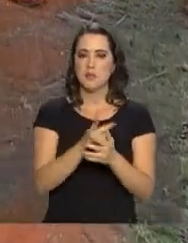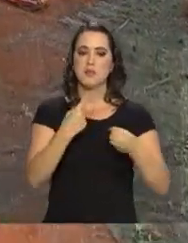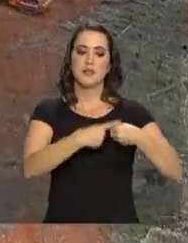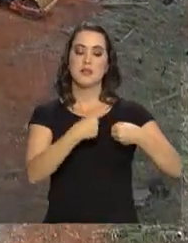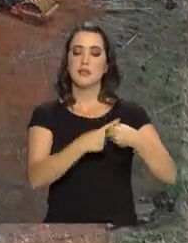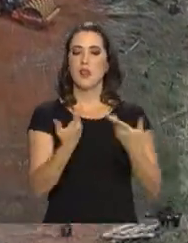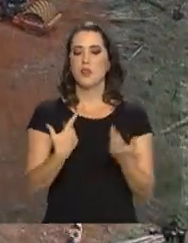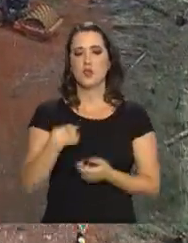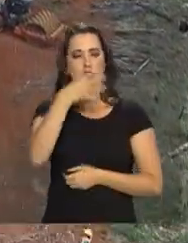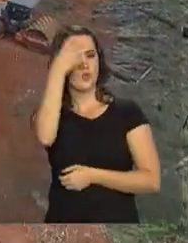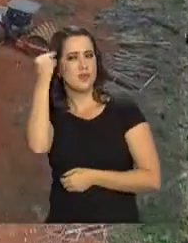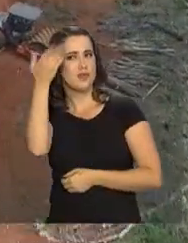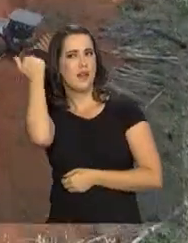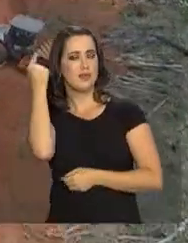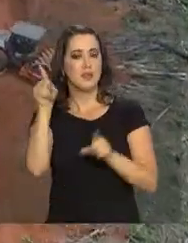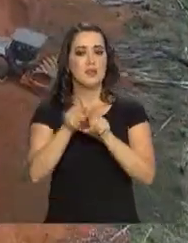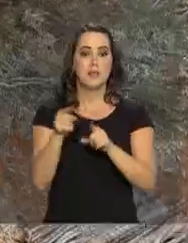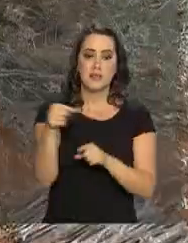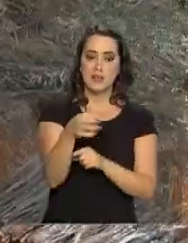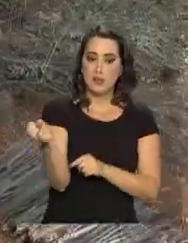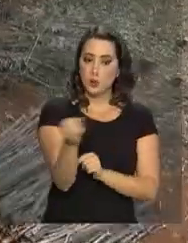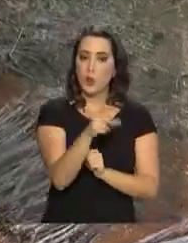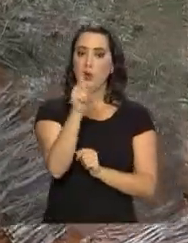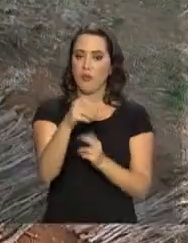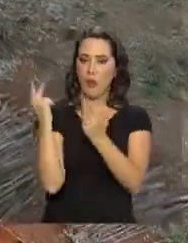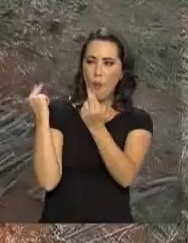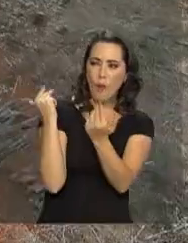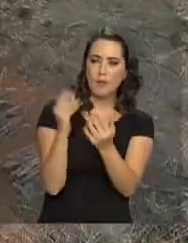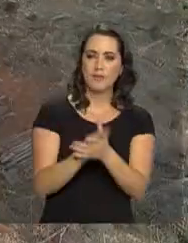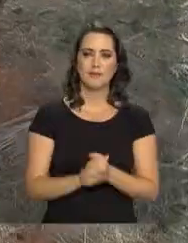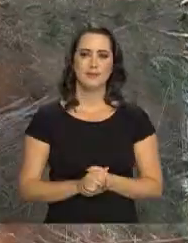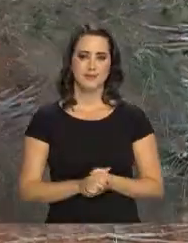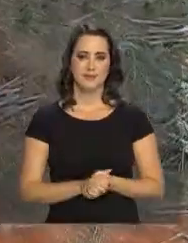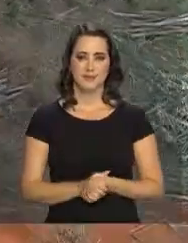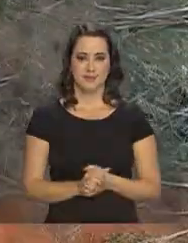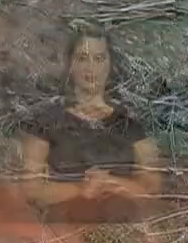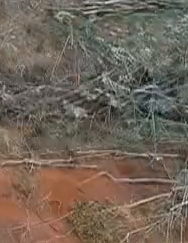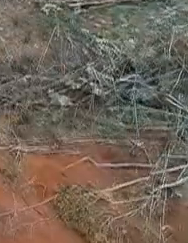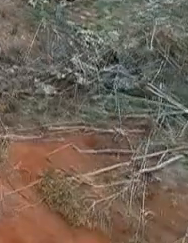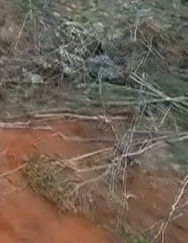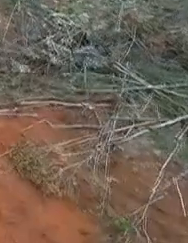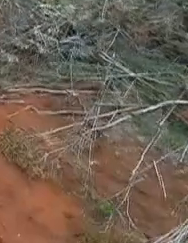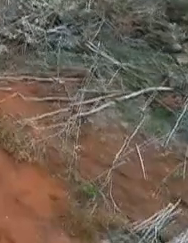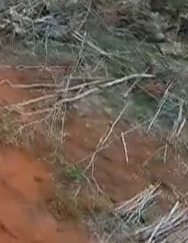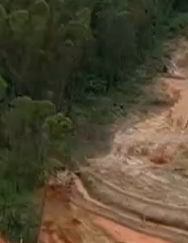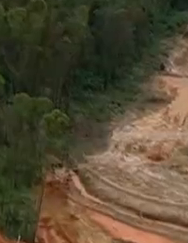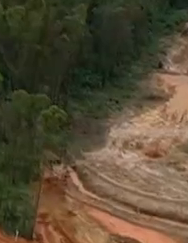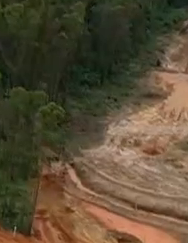A gente não esquece o velho, mas aqui para nós é o nosso Bento.